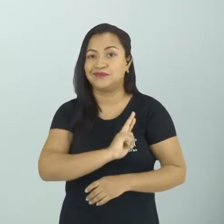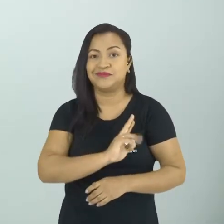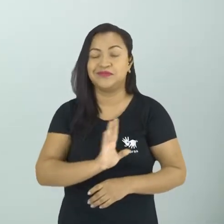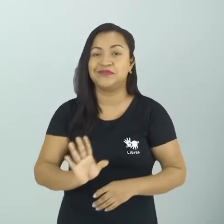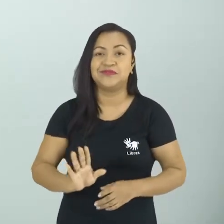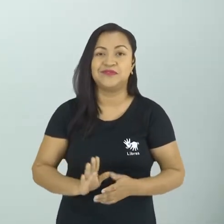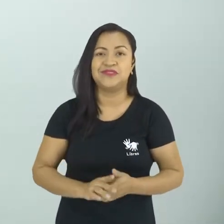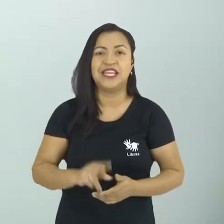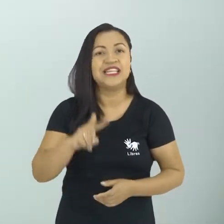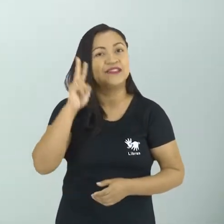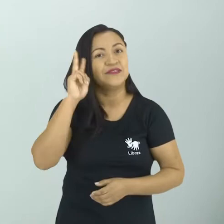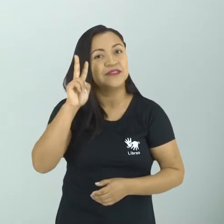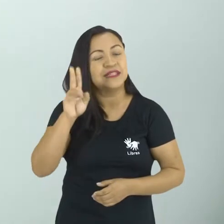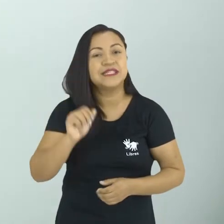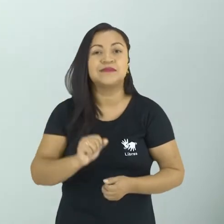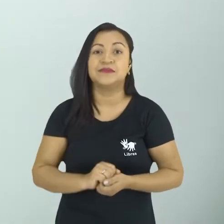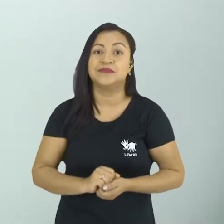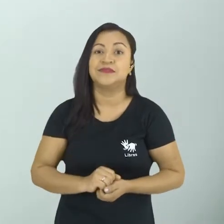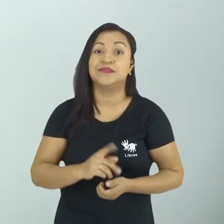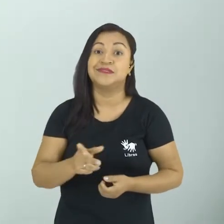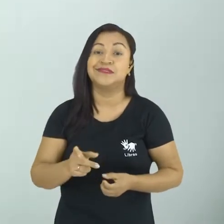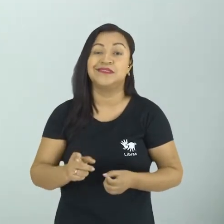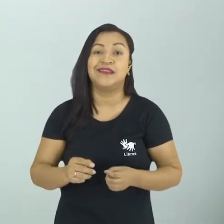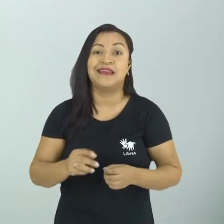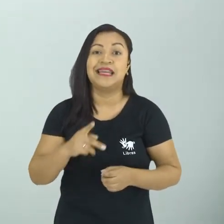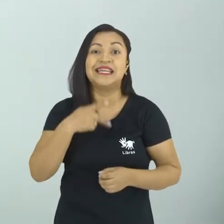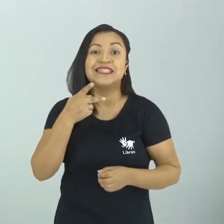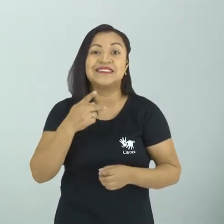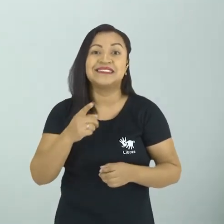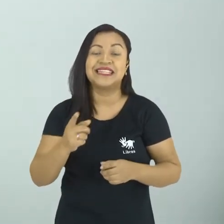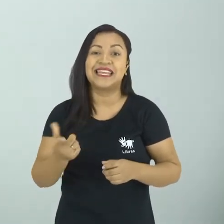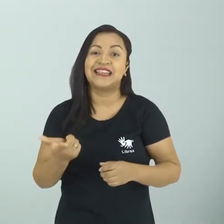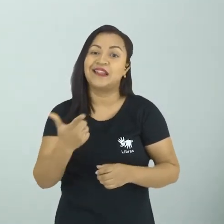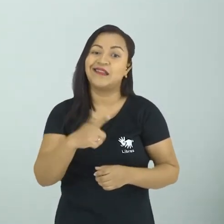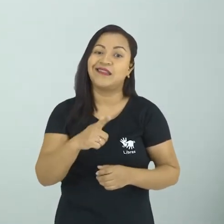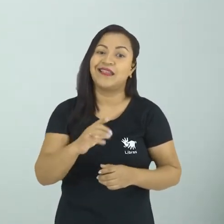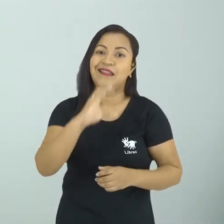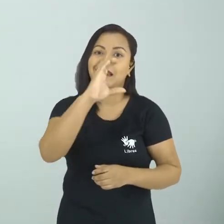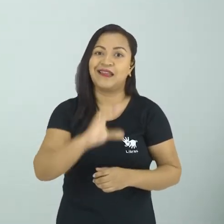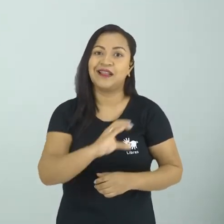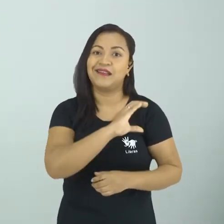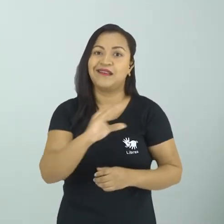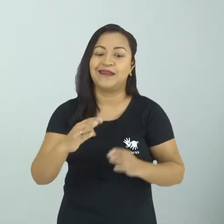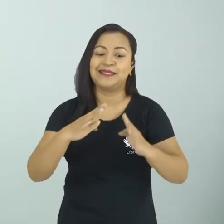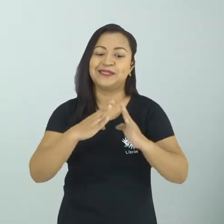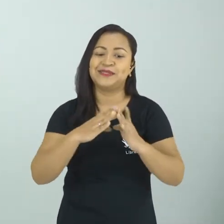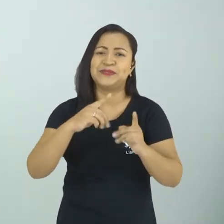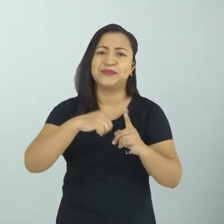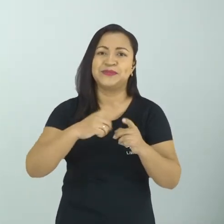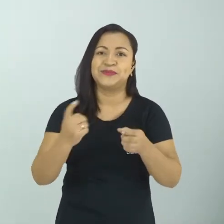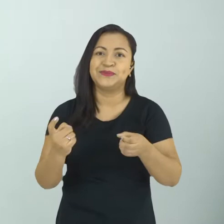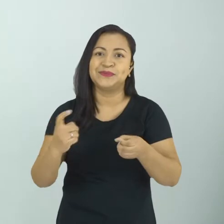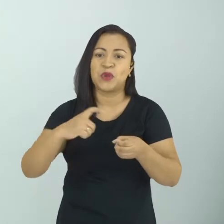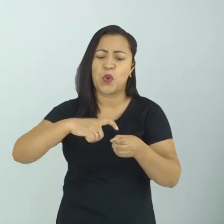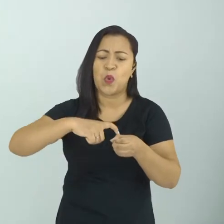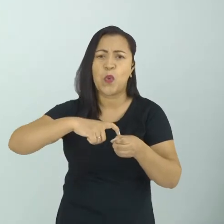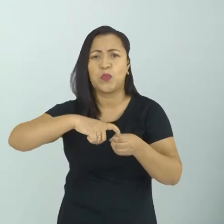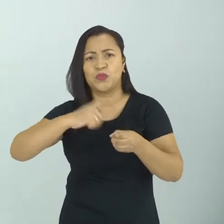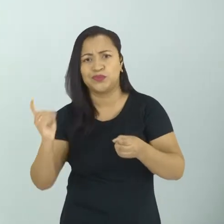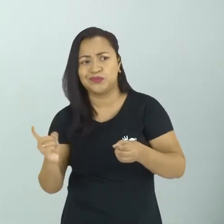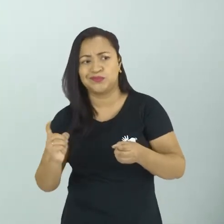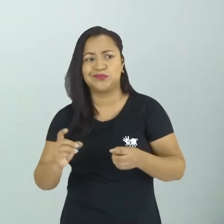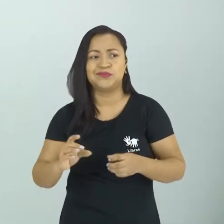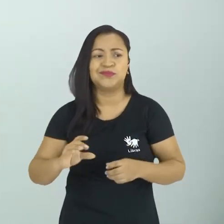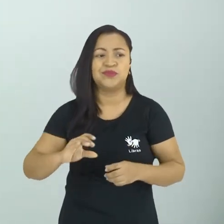de outras religiões eram considerados infiéis, né? Nós tínhamos aí o contexto dos judeus,